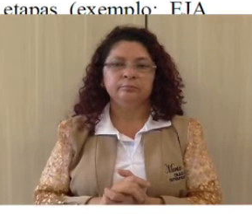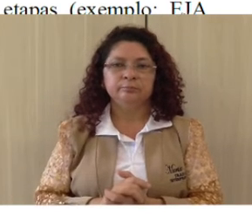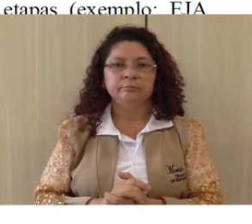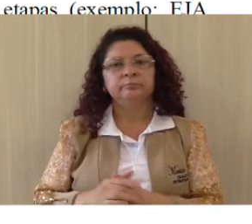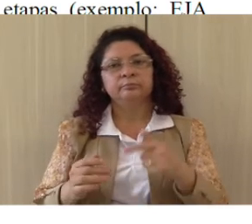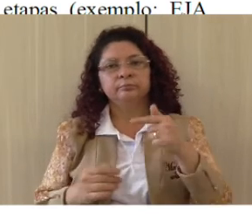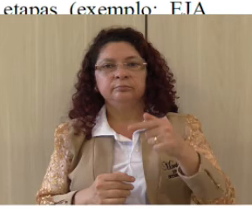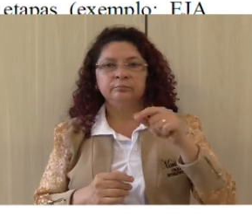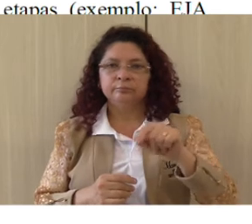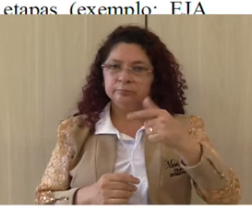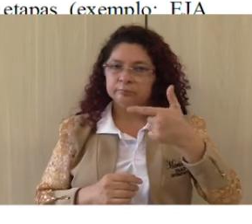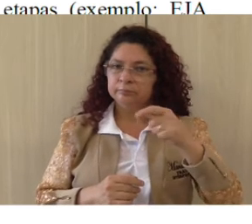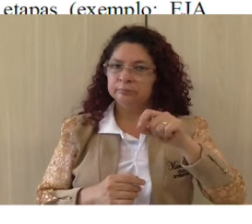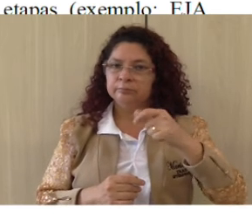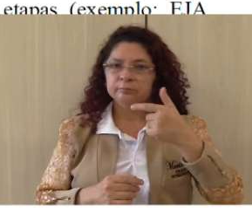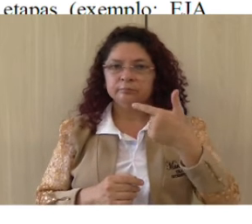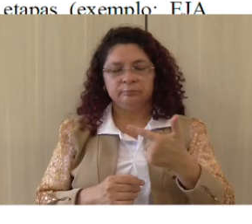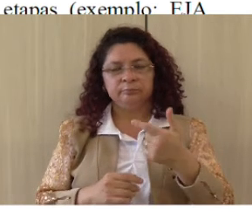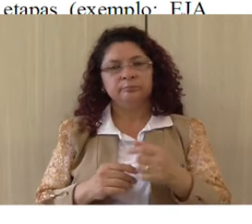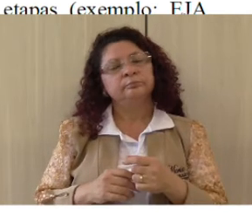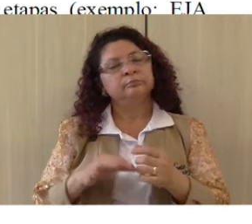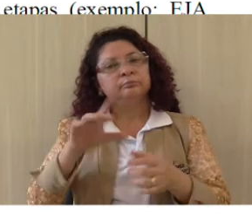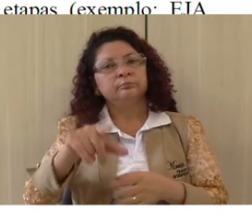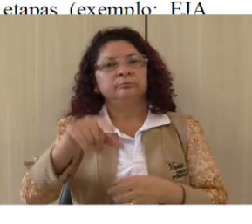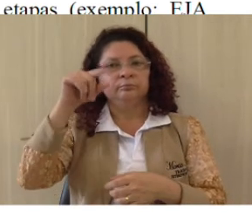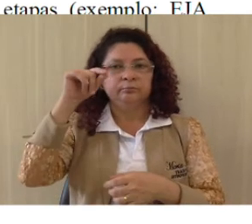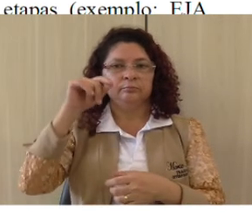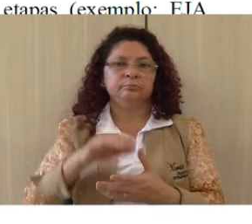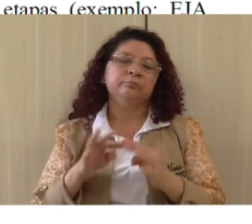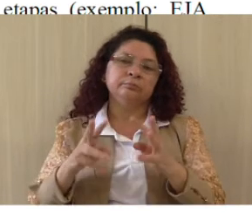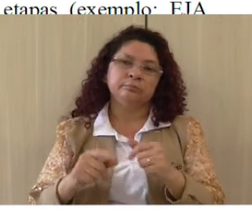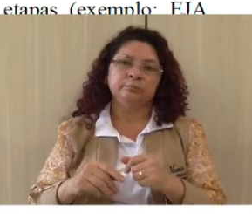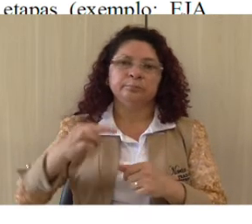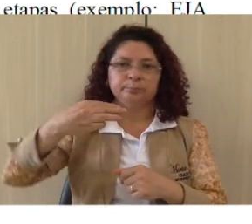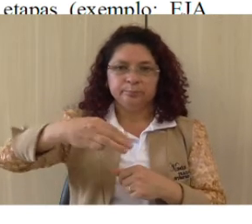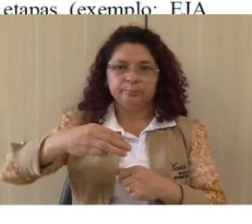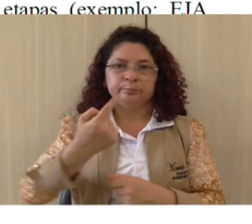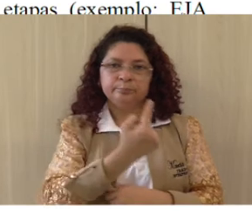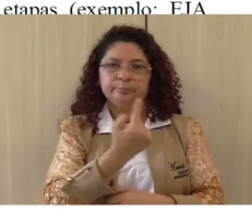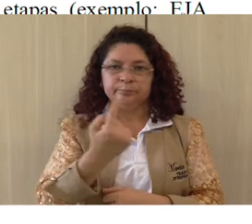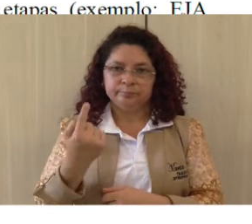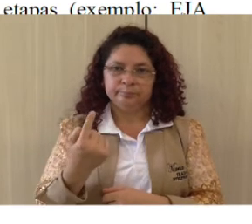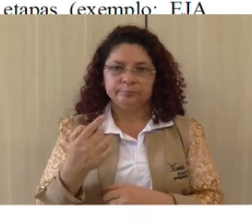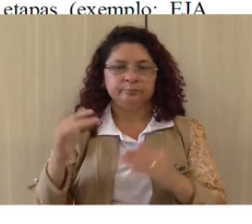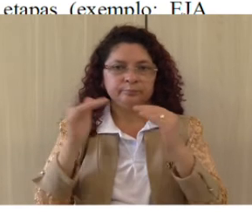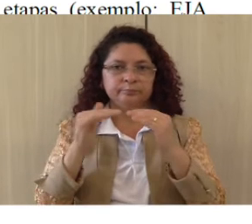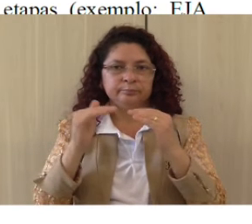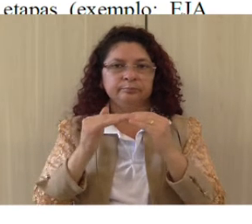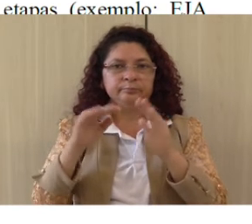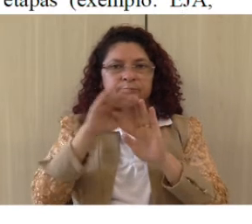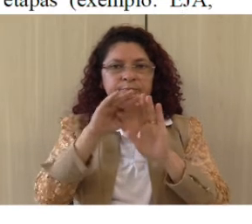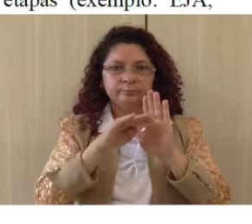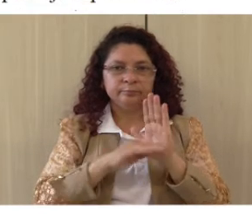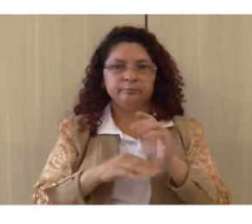Item 7.2.2. Para o processo seletivo será calculada a média aritmética de cada candidato de acordo com a fórmula